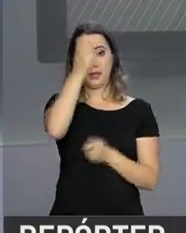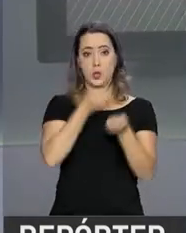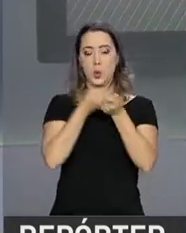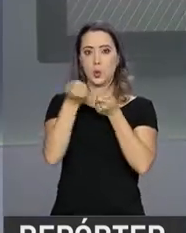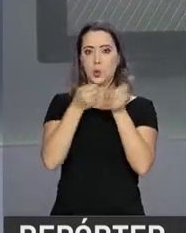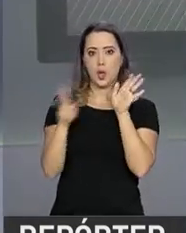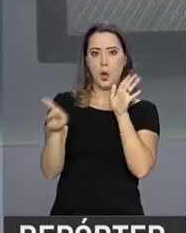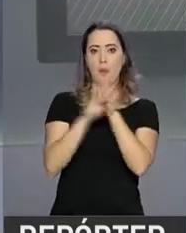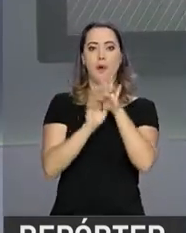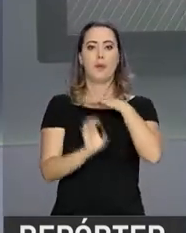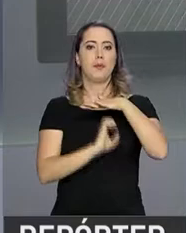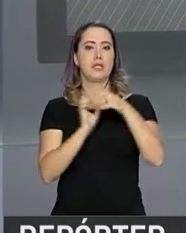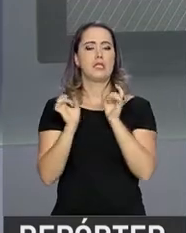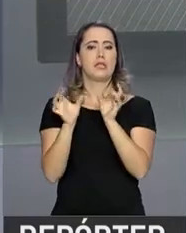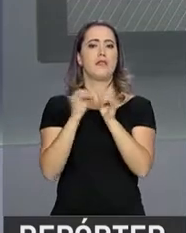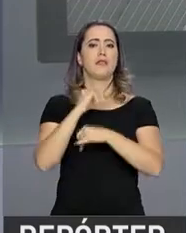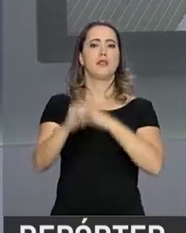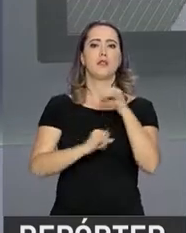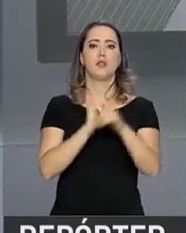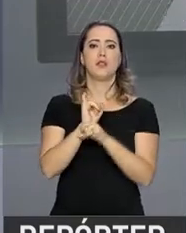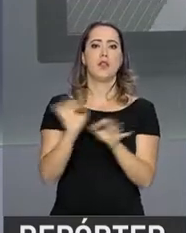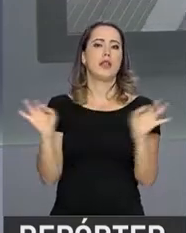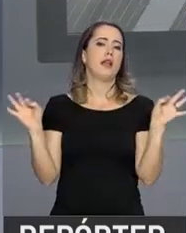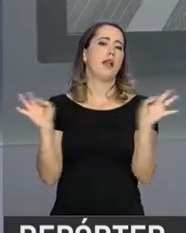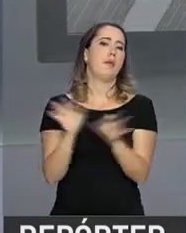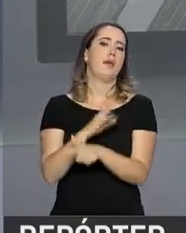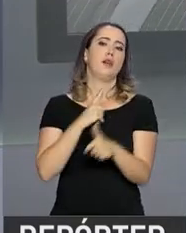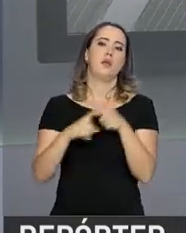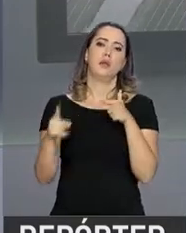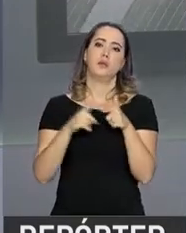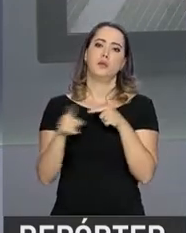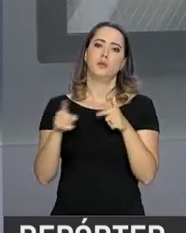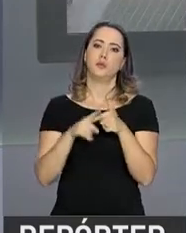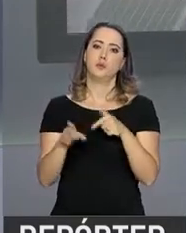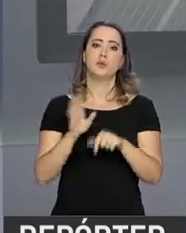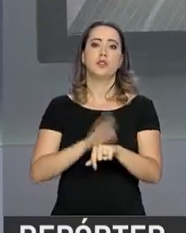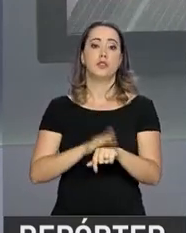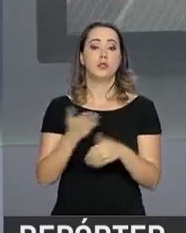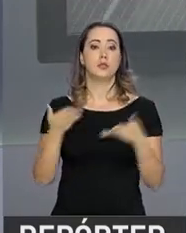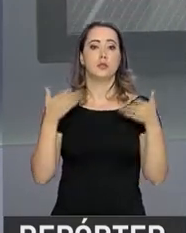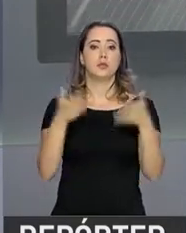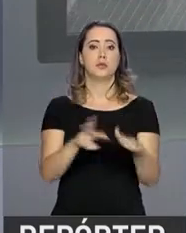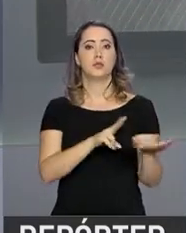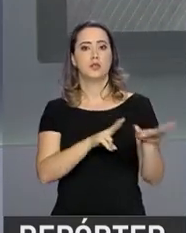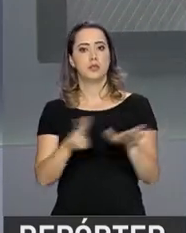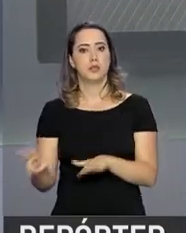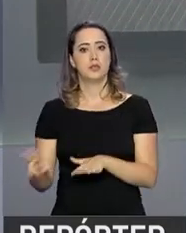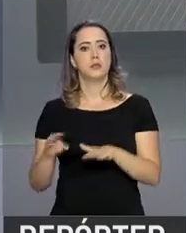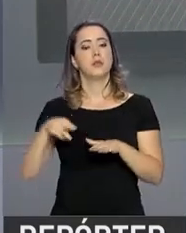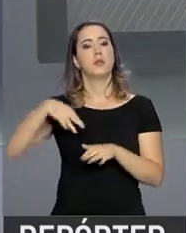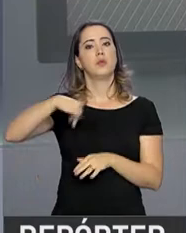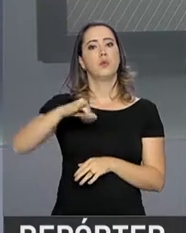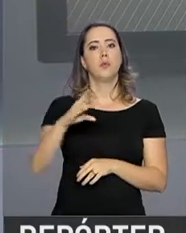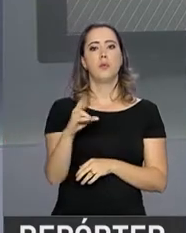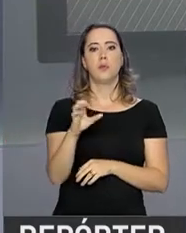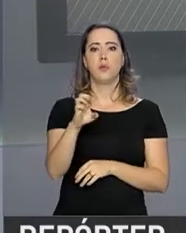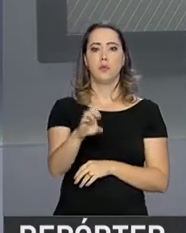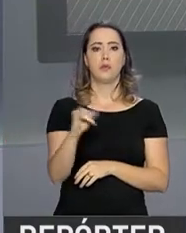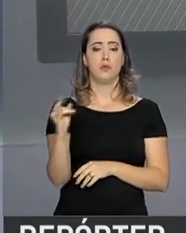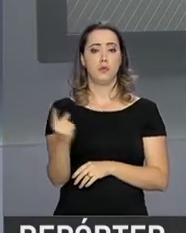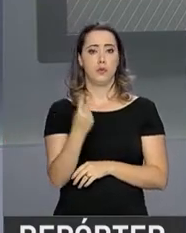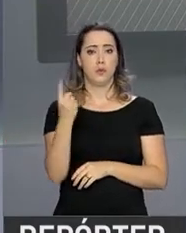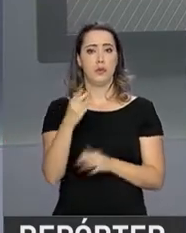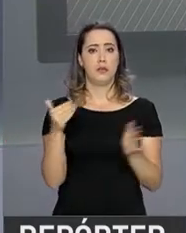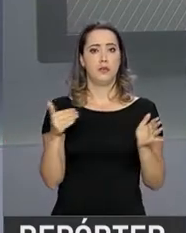gerenciar o próprio negócio, vender pela internet e resolver problemas em momentos de crise, a dica é participar da Semana do